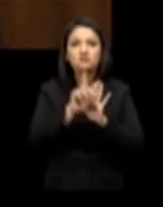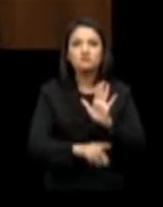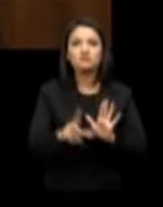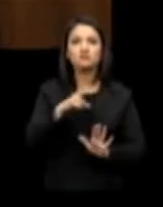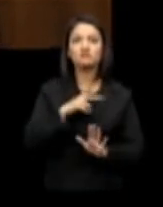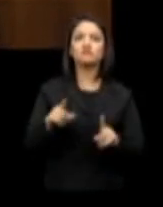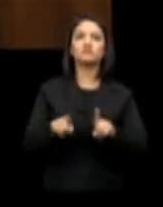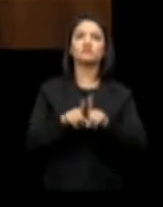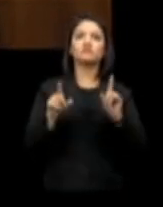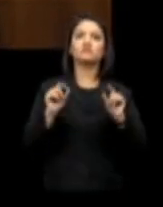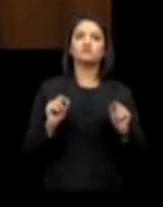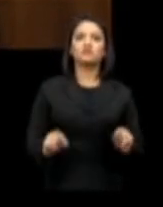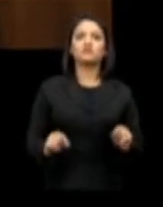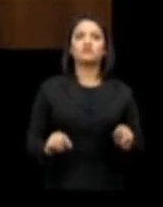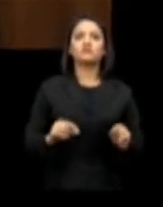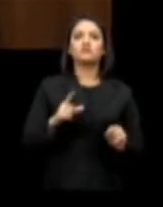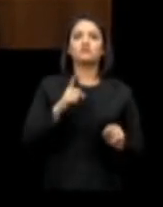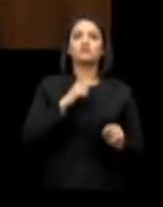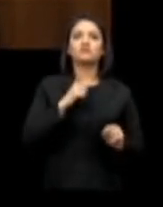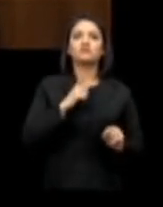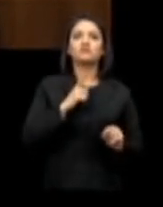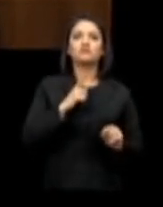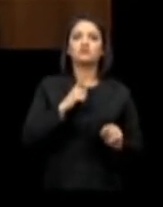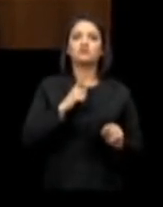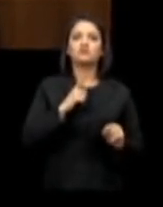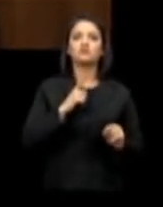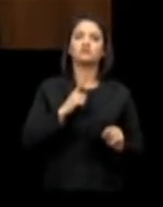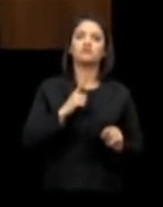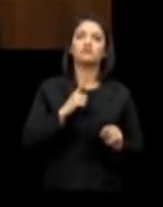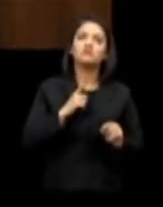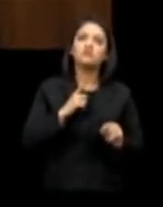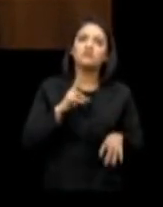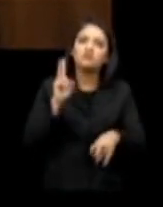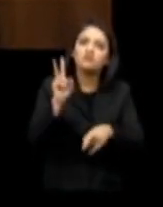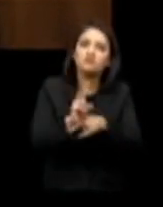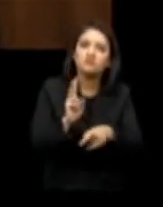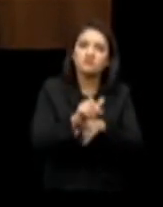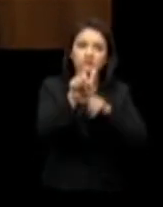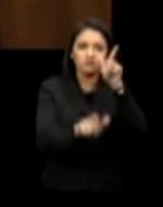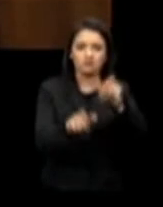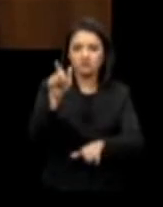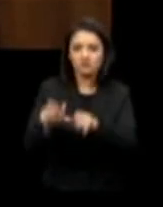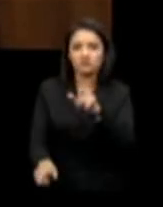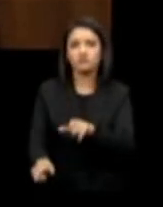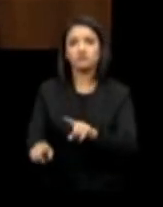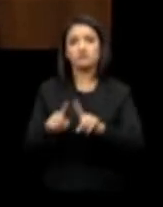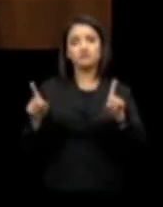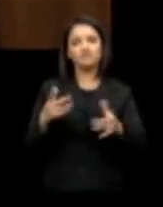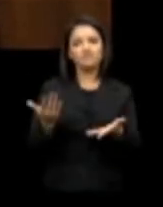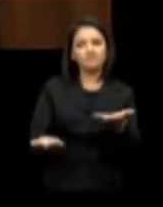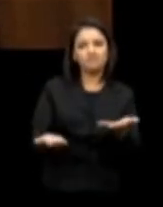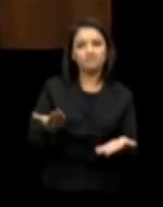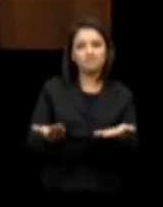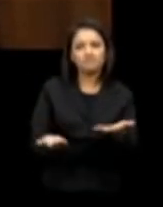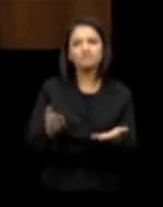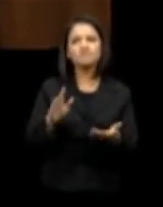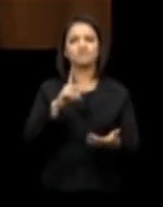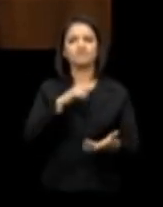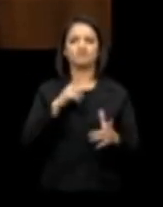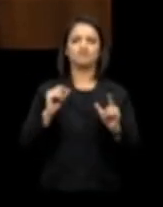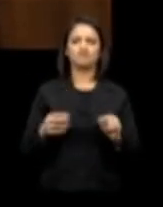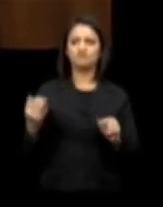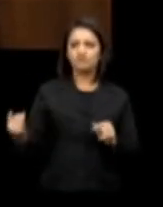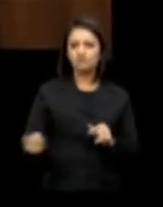à autodeterminação informacional pela Corte Constitucional Alemã, já se reconhece que o princípio da proporcionalidade desempenha